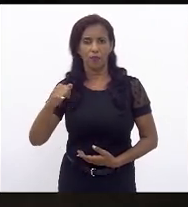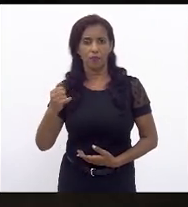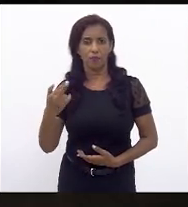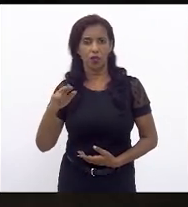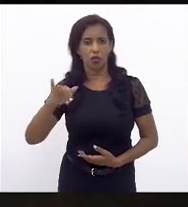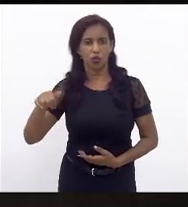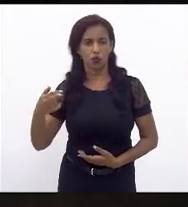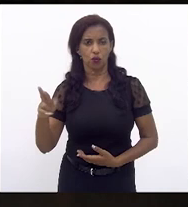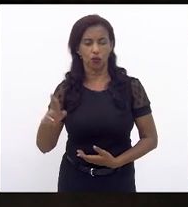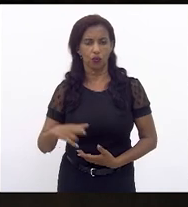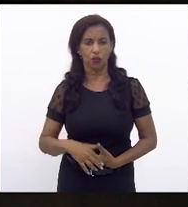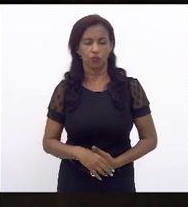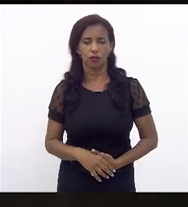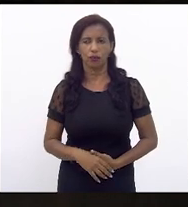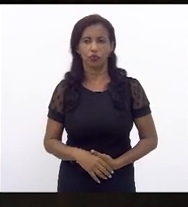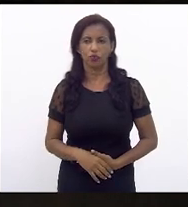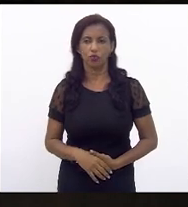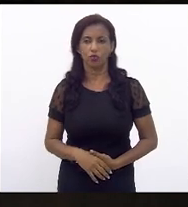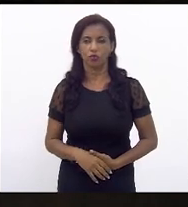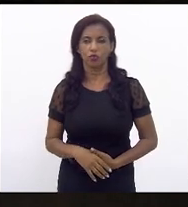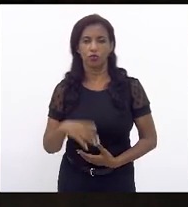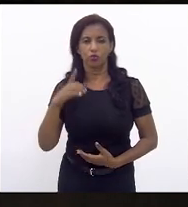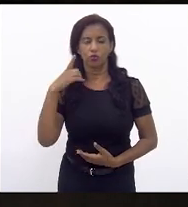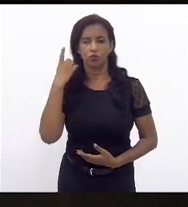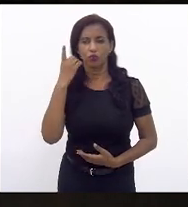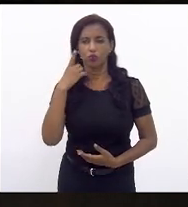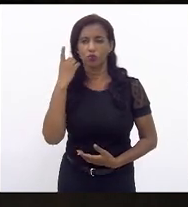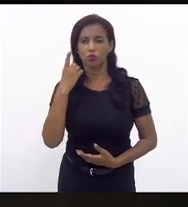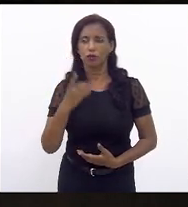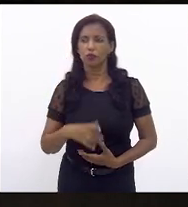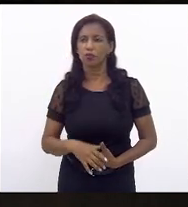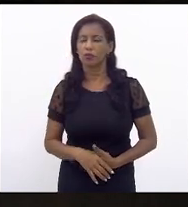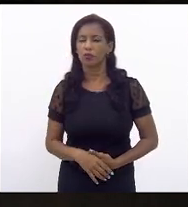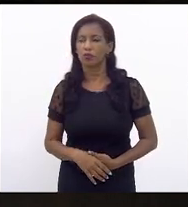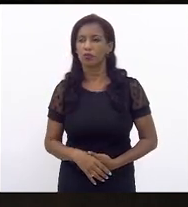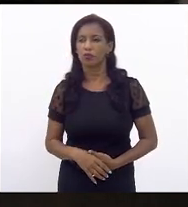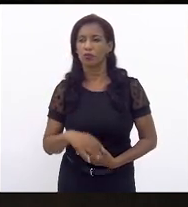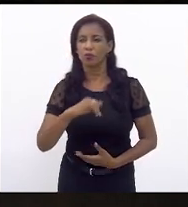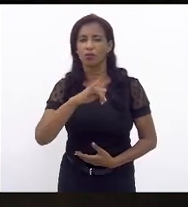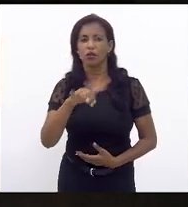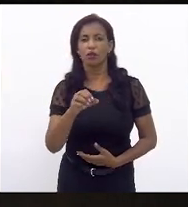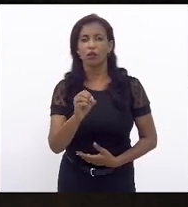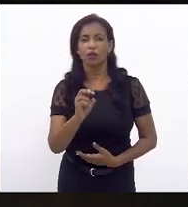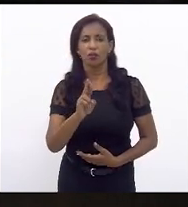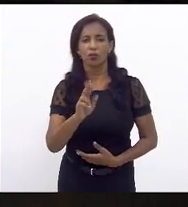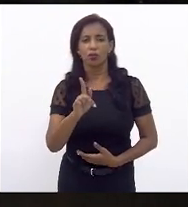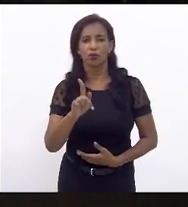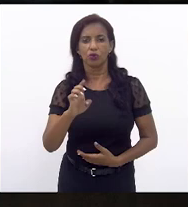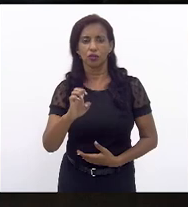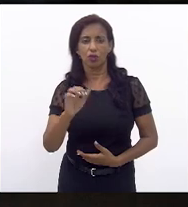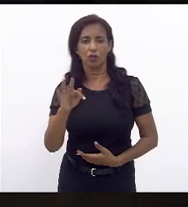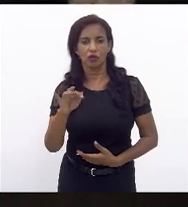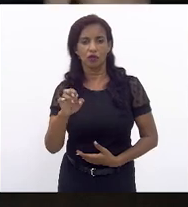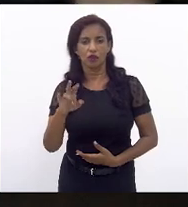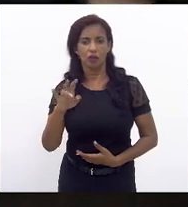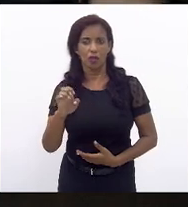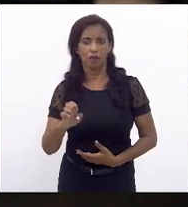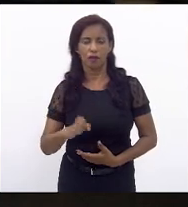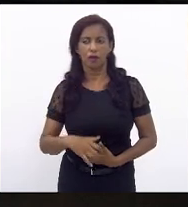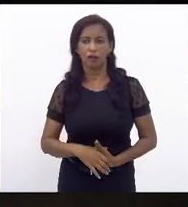Deputado Jaumi Júnior. Deputado Jorge Felipe Neto. Deputado Jorge Felipe